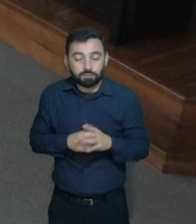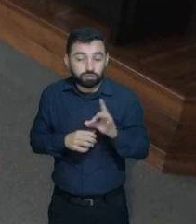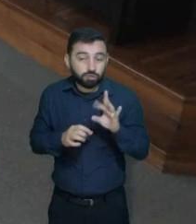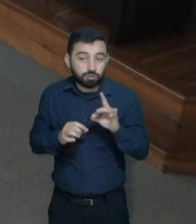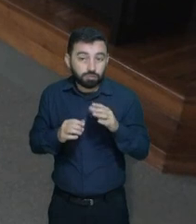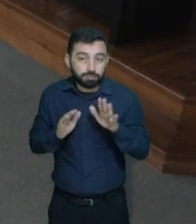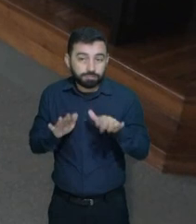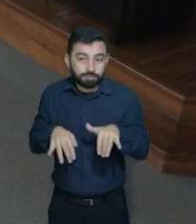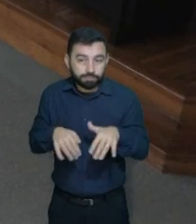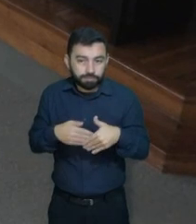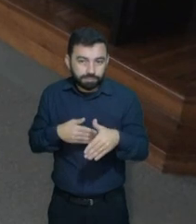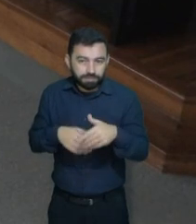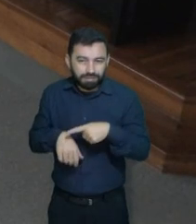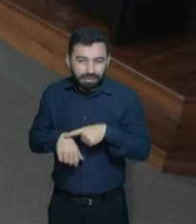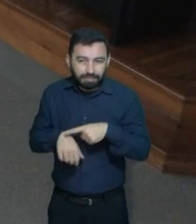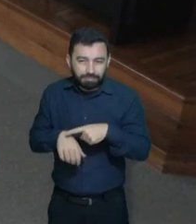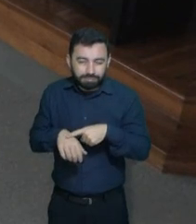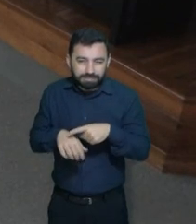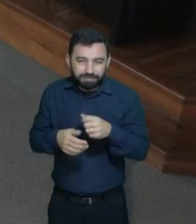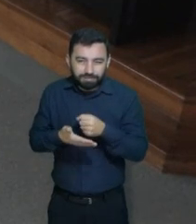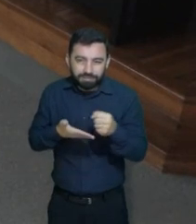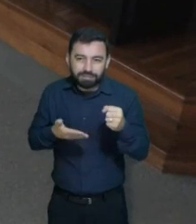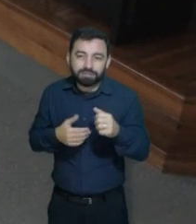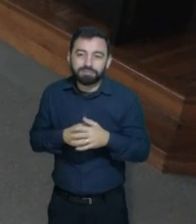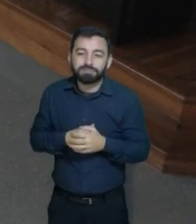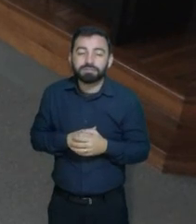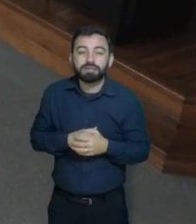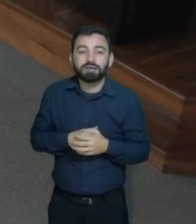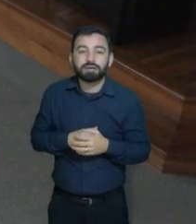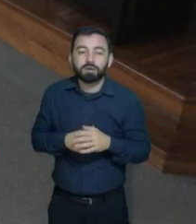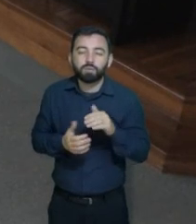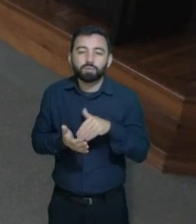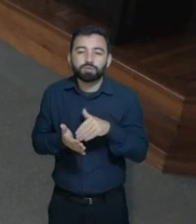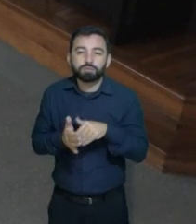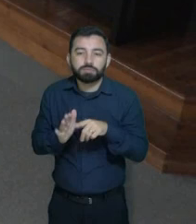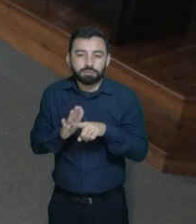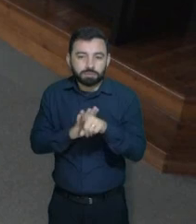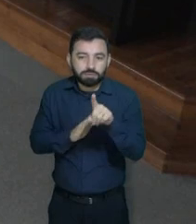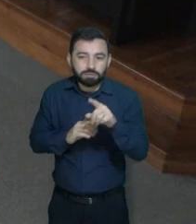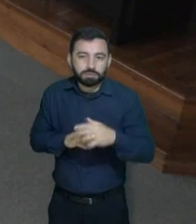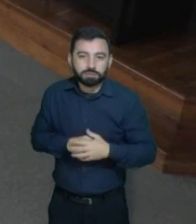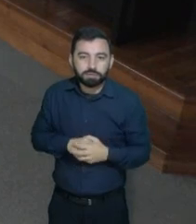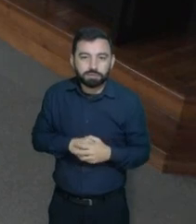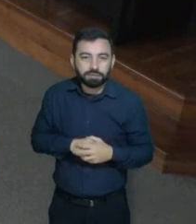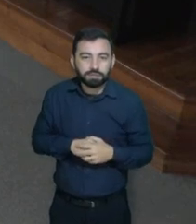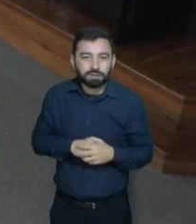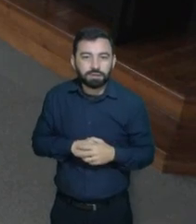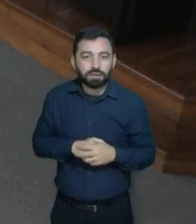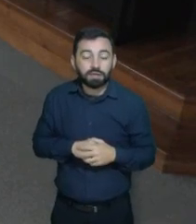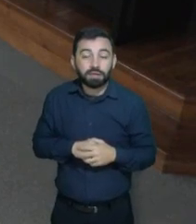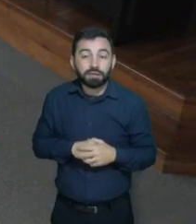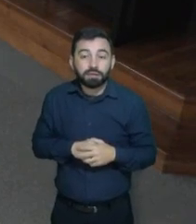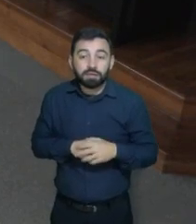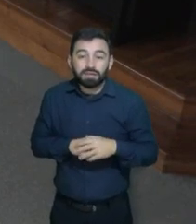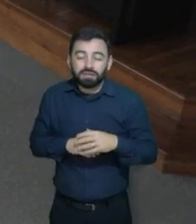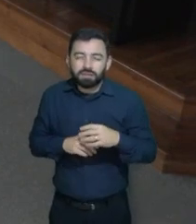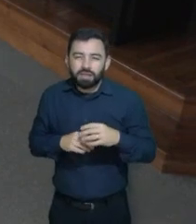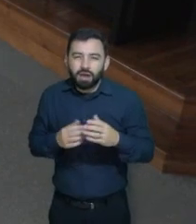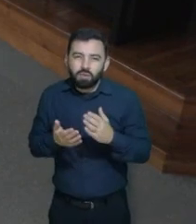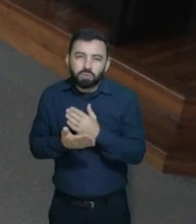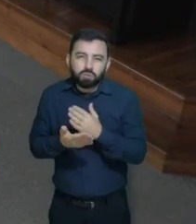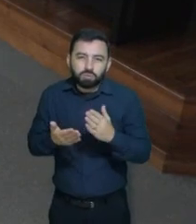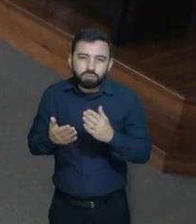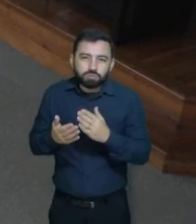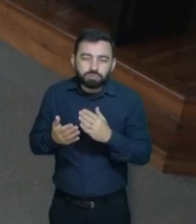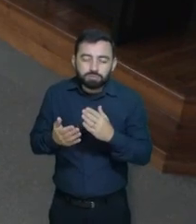Só para a gente finalizar aqui, que já deu o nosso tempo, eu só queria deixar uma última questão para ti, sobre teorias da